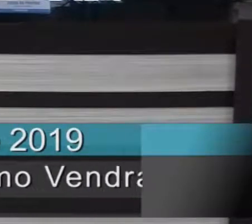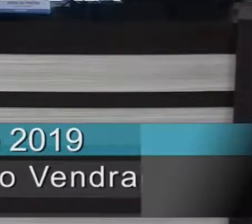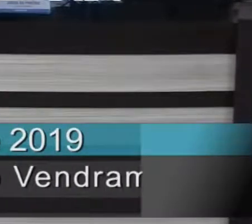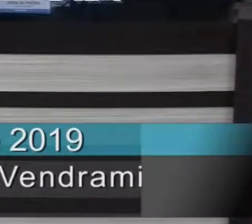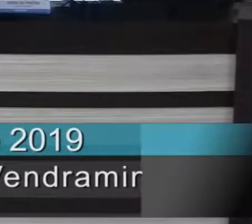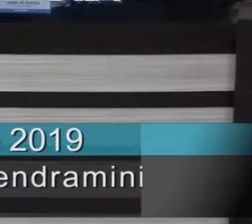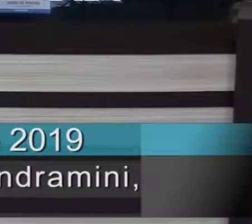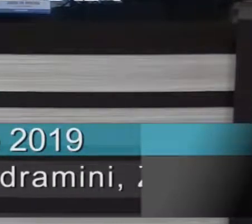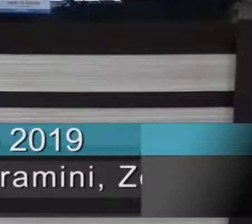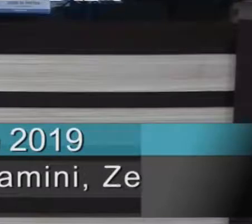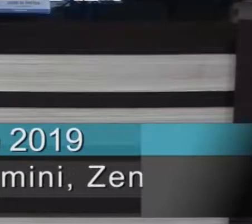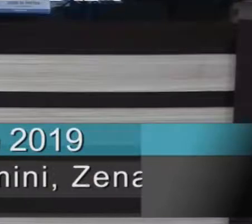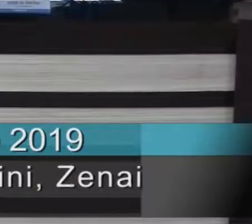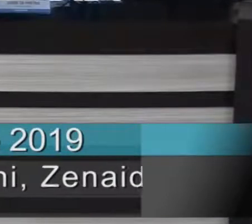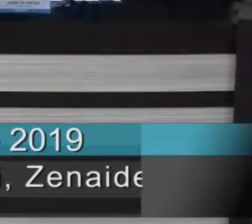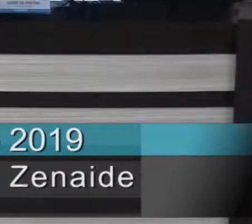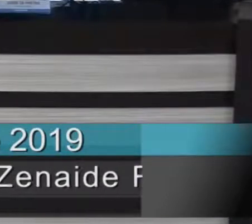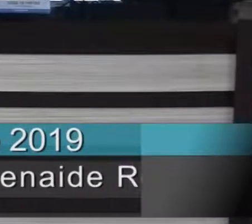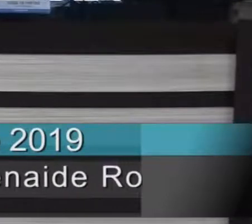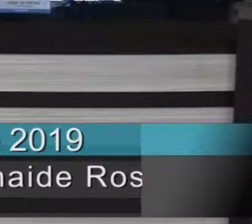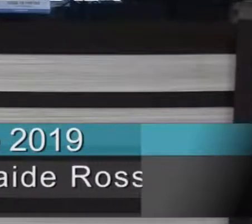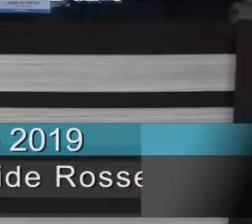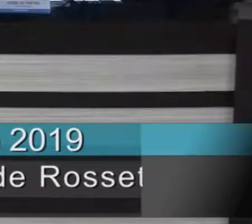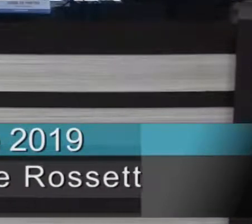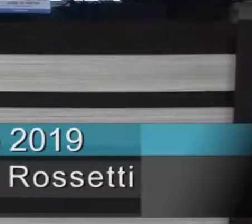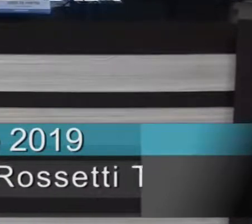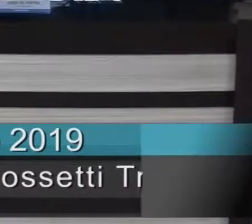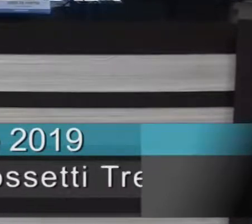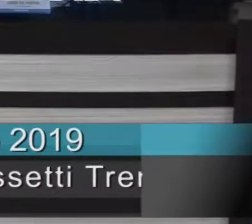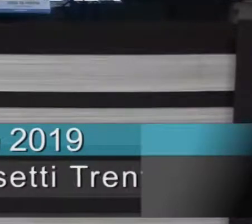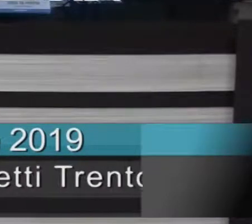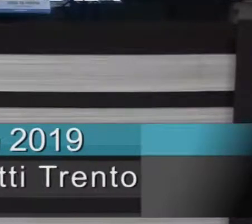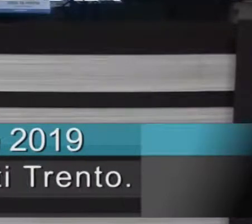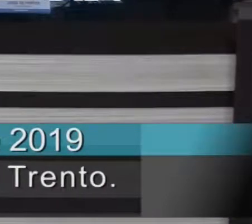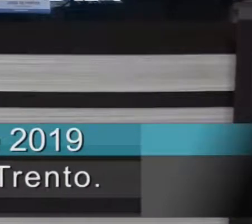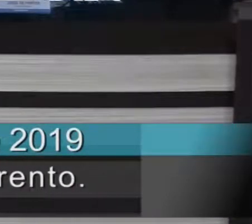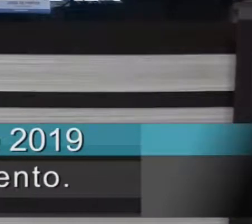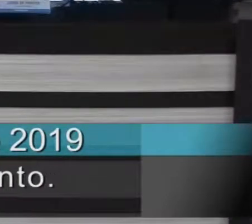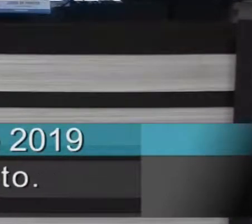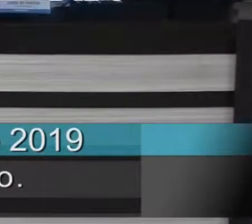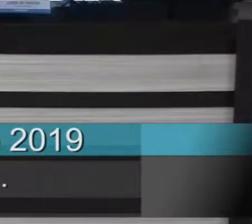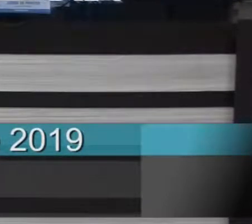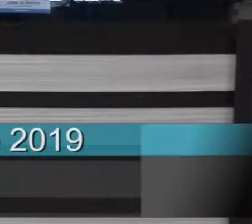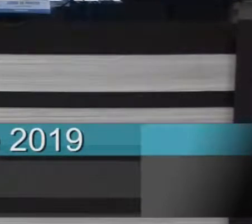Franco Delgado, Bela Lúcia Cardoso Félix,